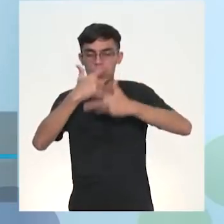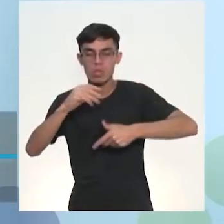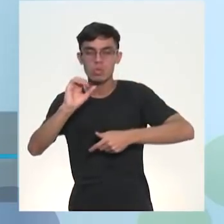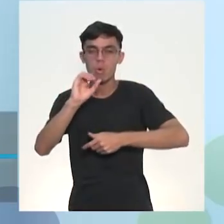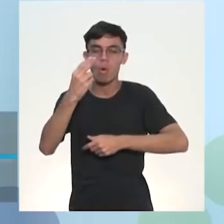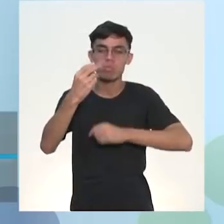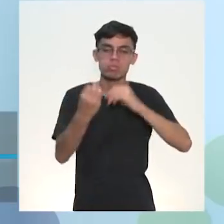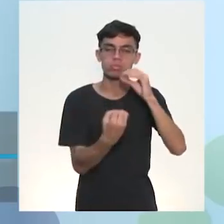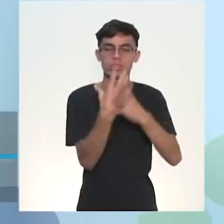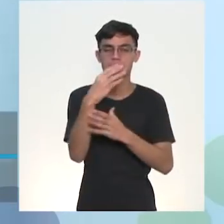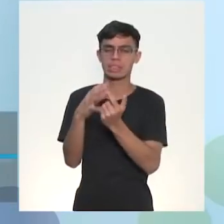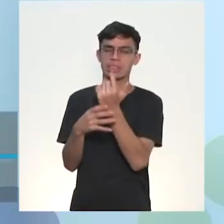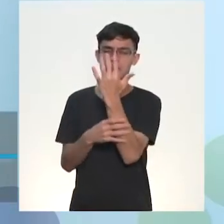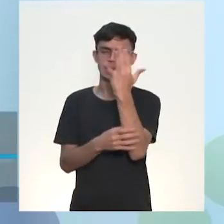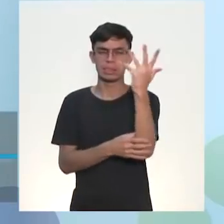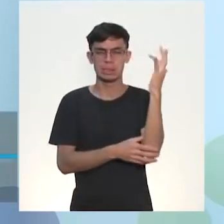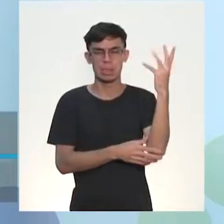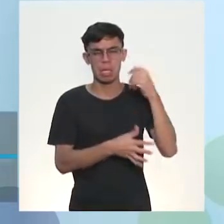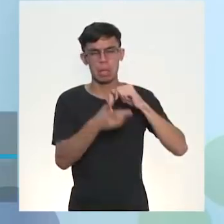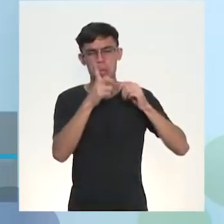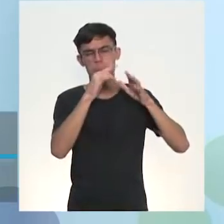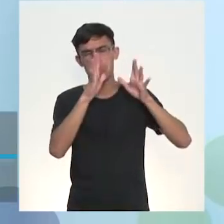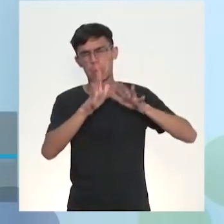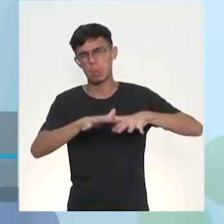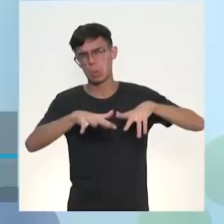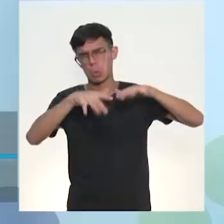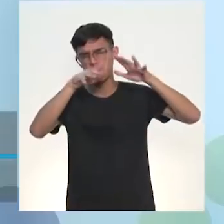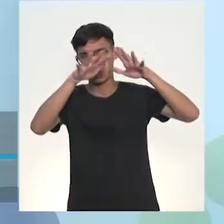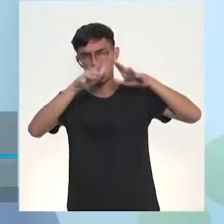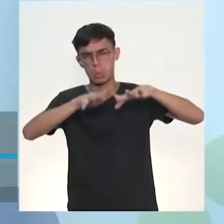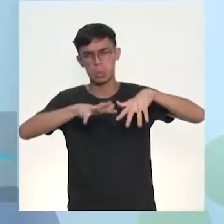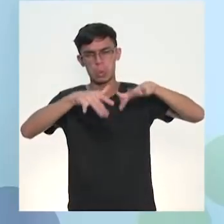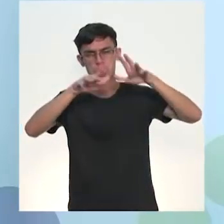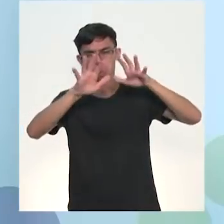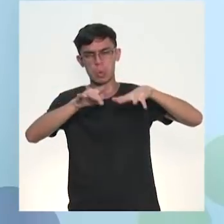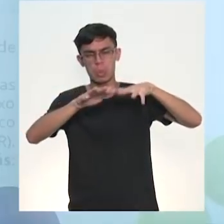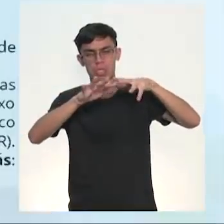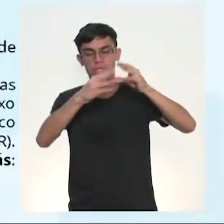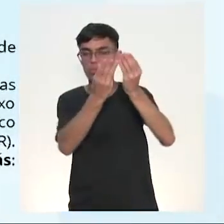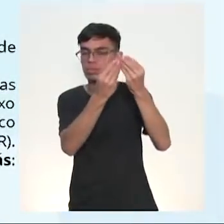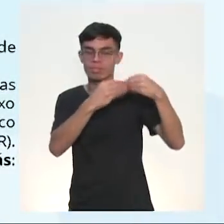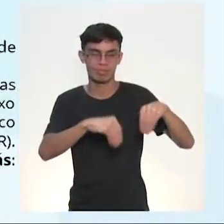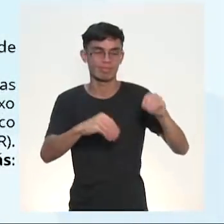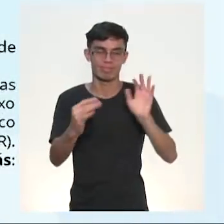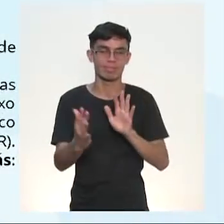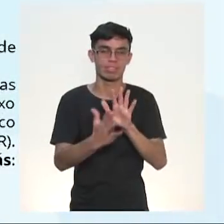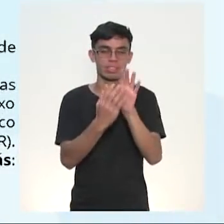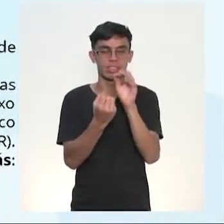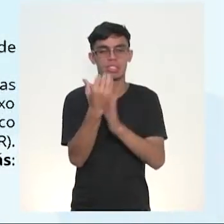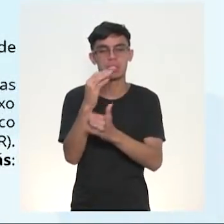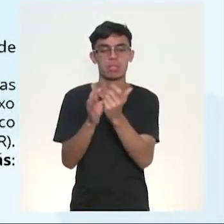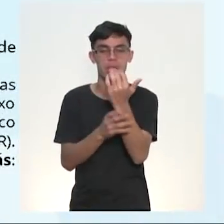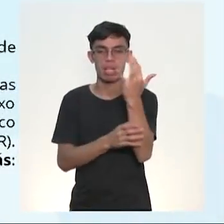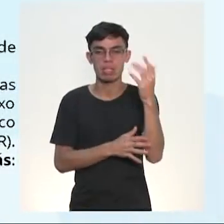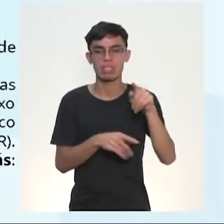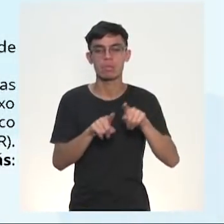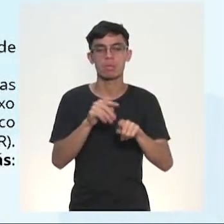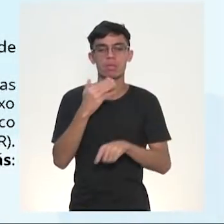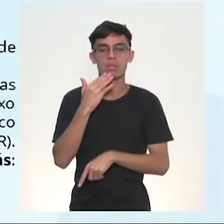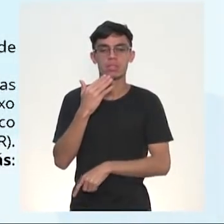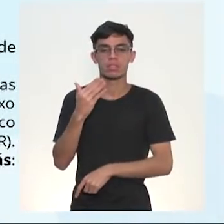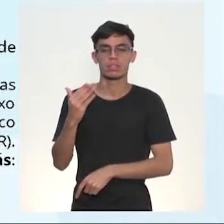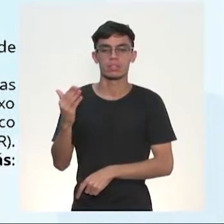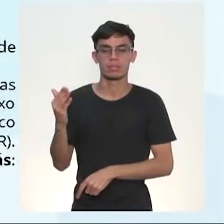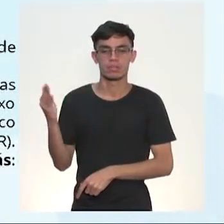ali, então ela causa esse impacto ambiental. Daí eu tenho a termoelétrica, né, que é o carvão mineral. Aqui a gente